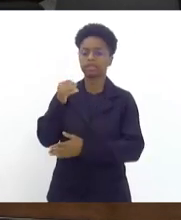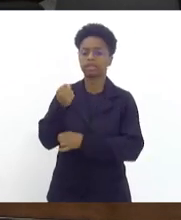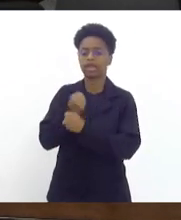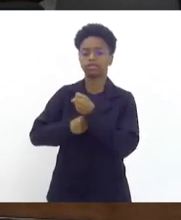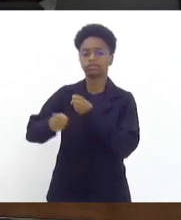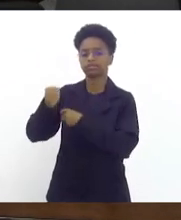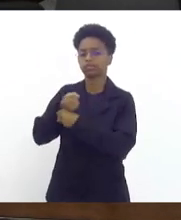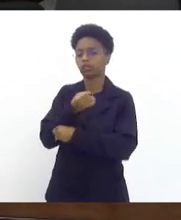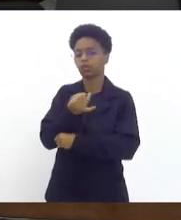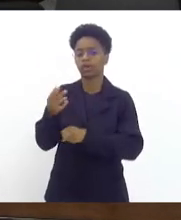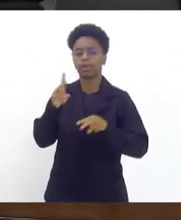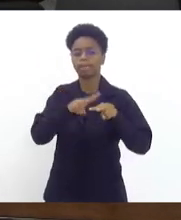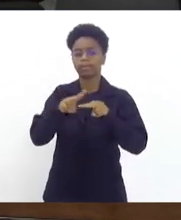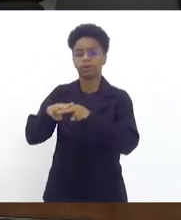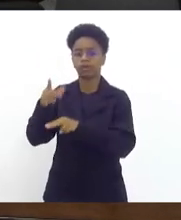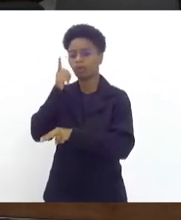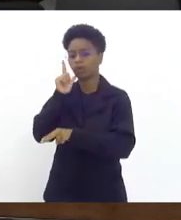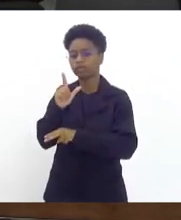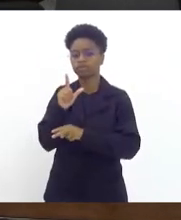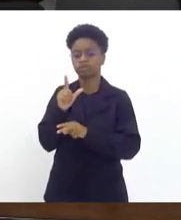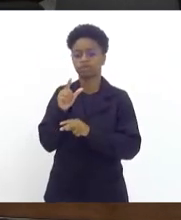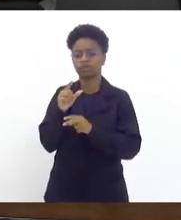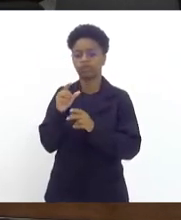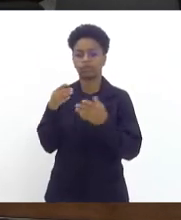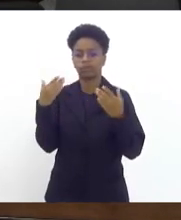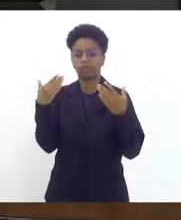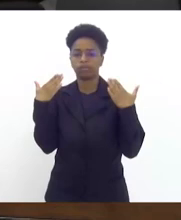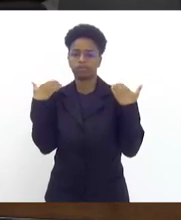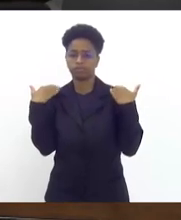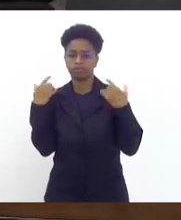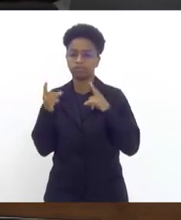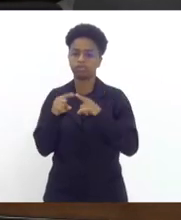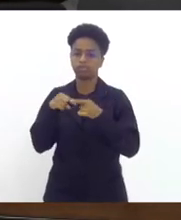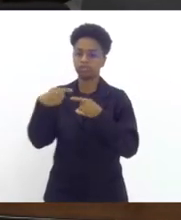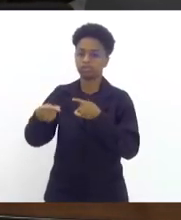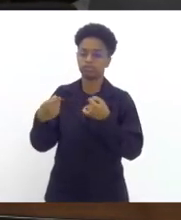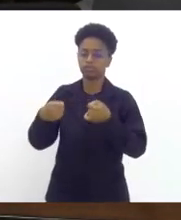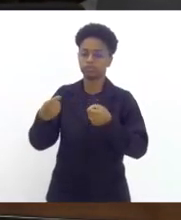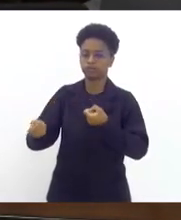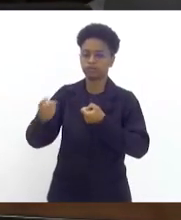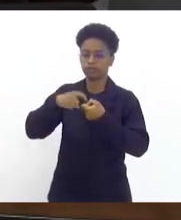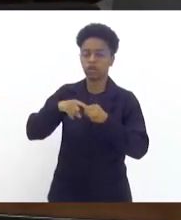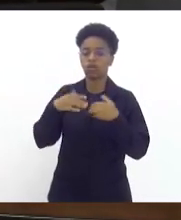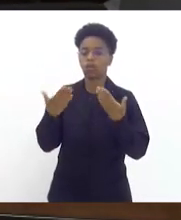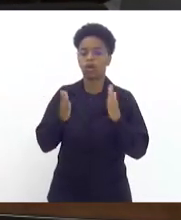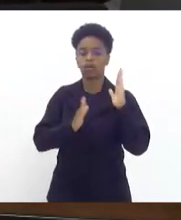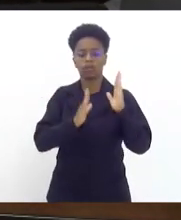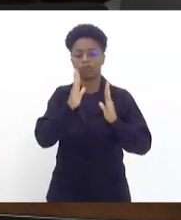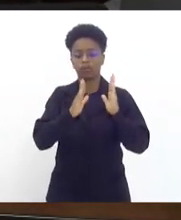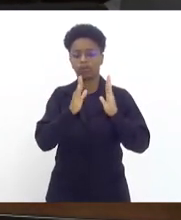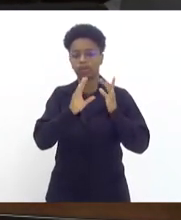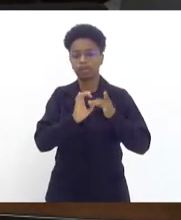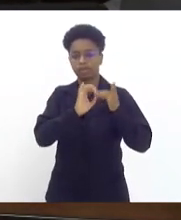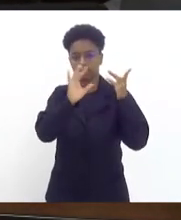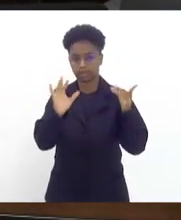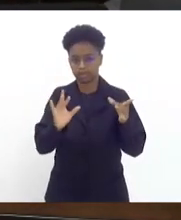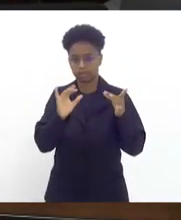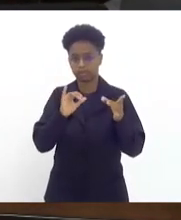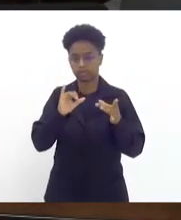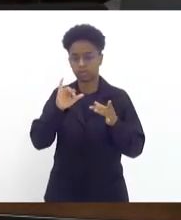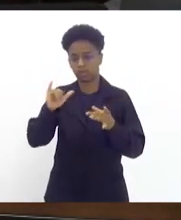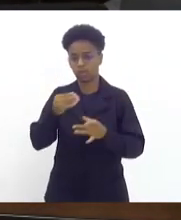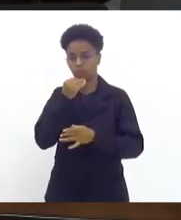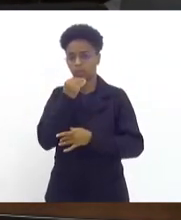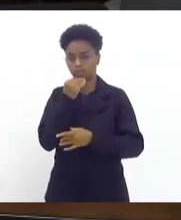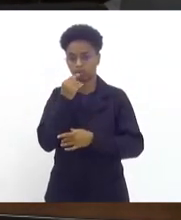quantos presos tiveram direito a saidinhas e quais eram essas datas que oportunavam né davam a oportunidade